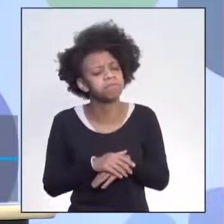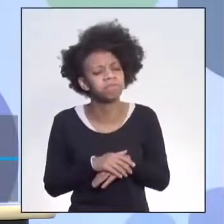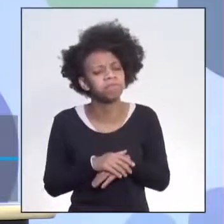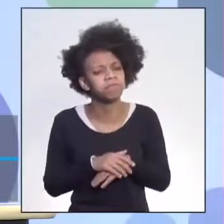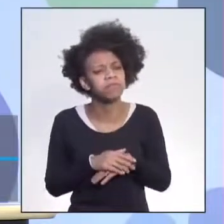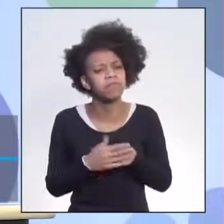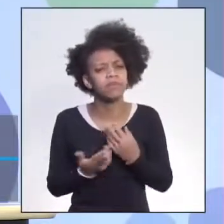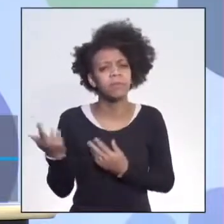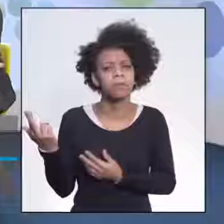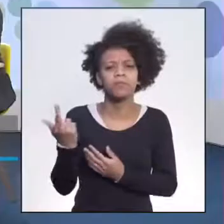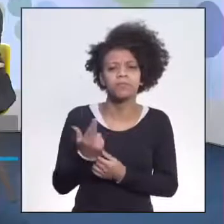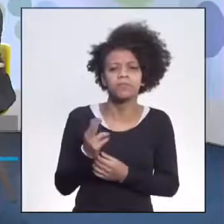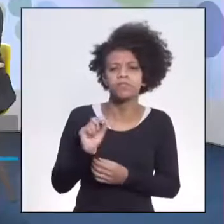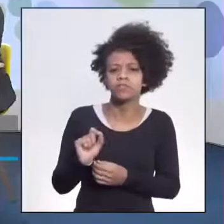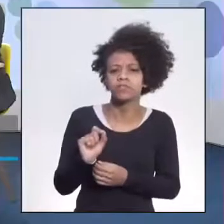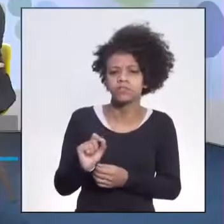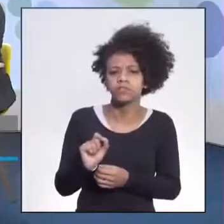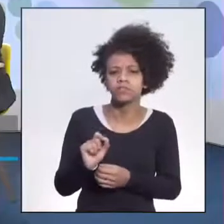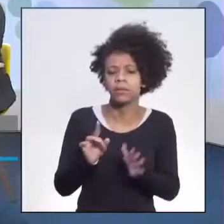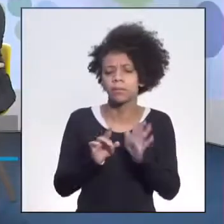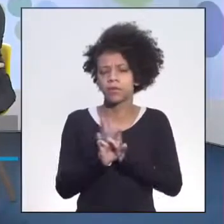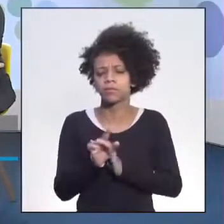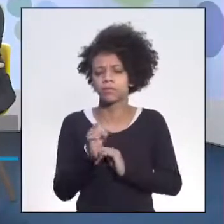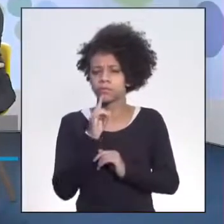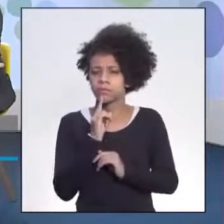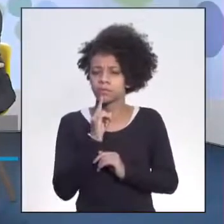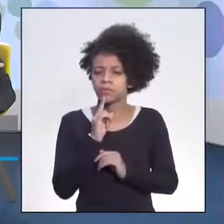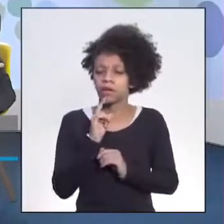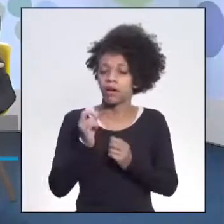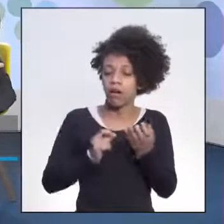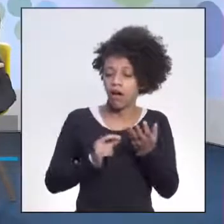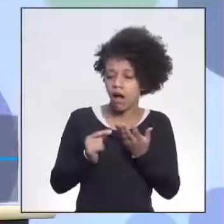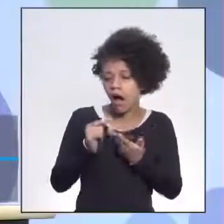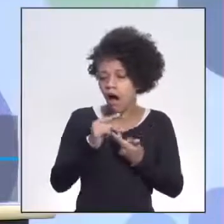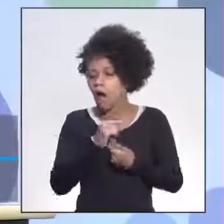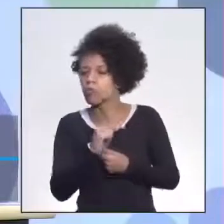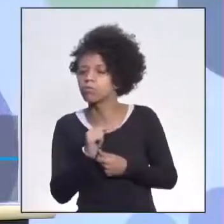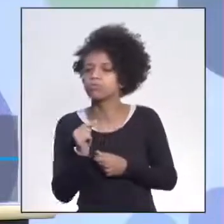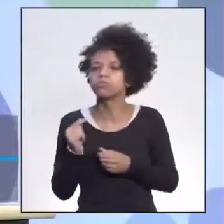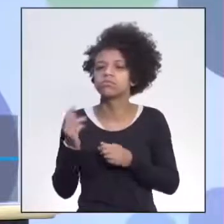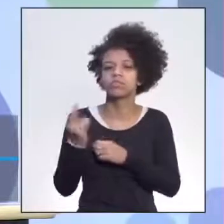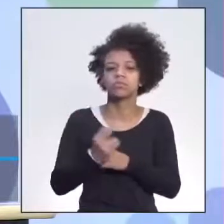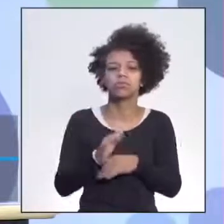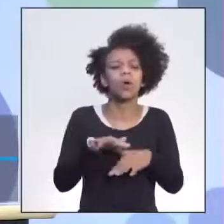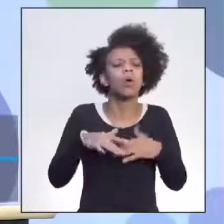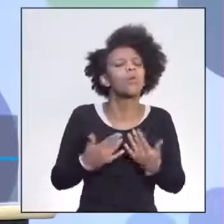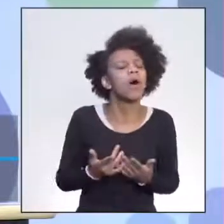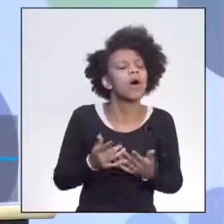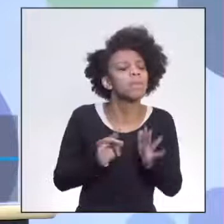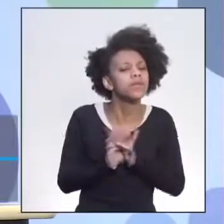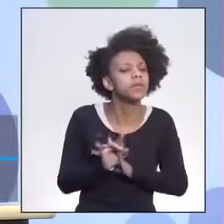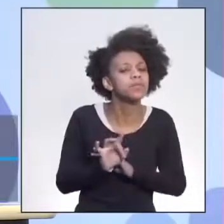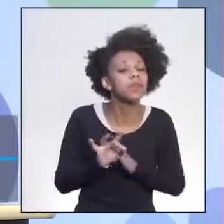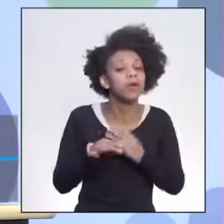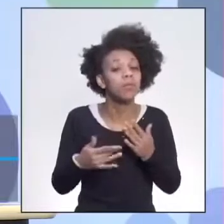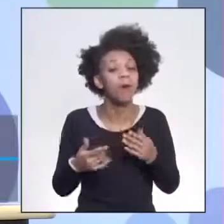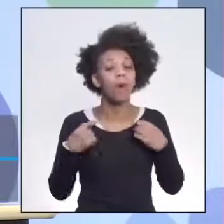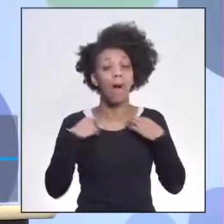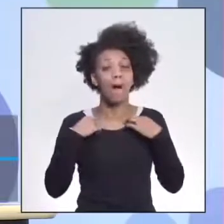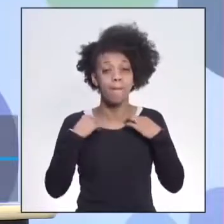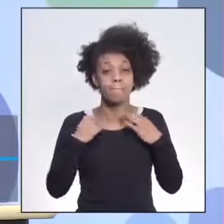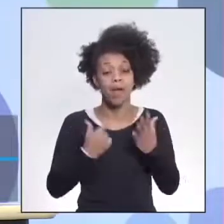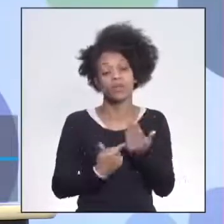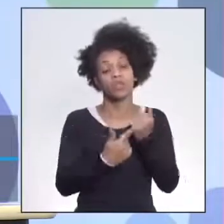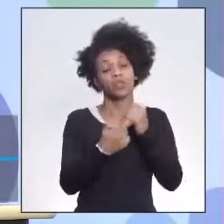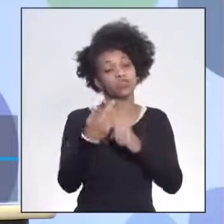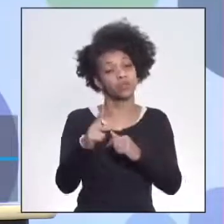para responder essa questão, né, eu vou destacar algumas contribuições. Então vamos lá, qual era a mesma questão? Qual o papel da tecnologia na